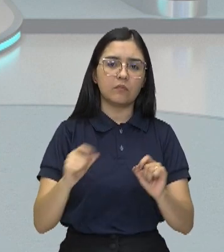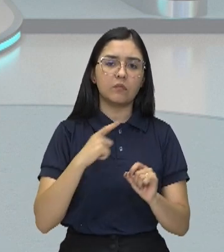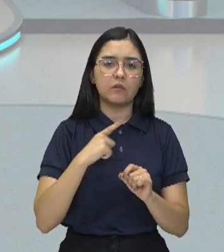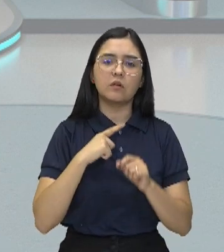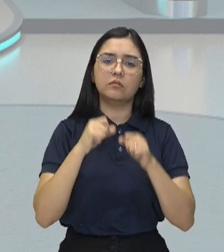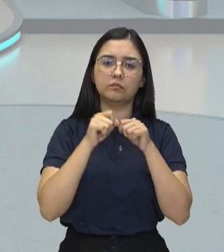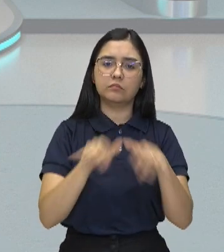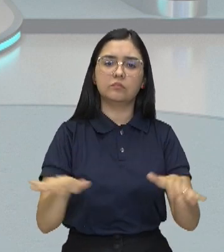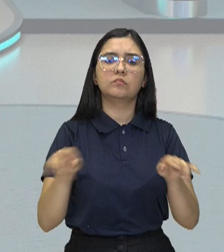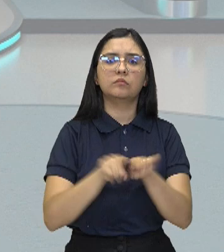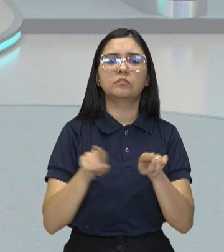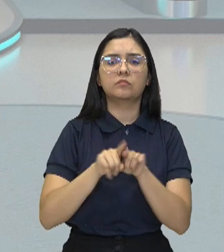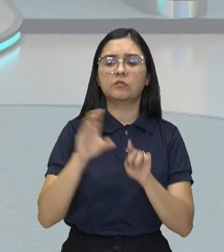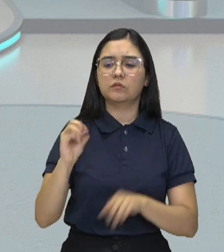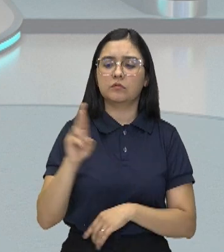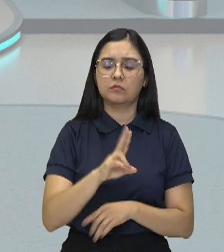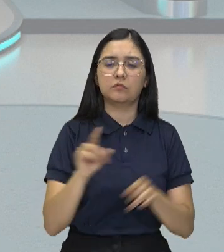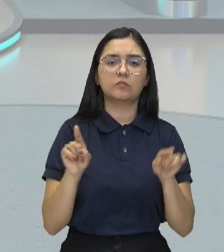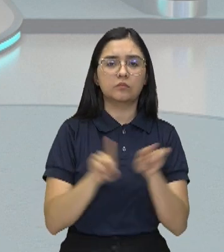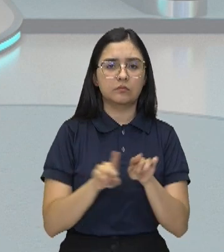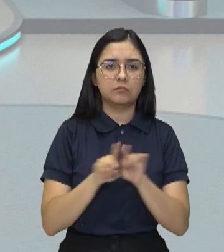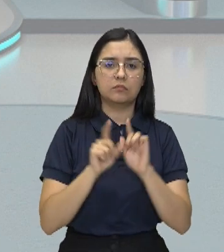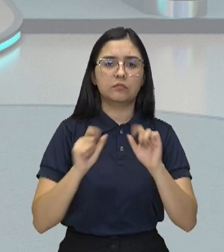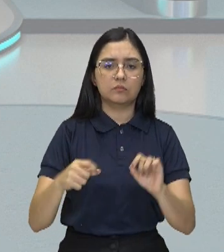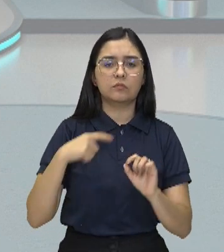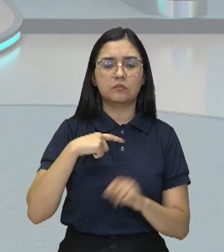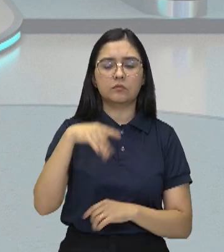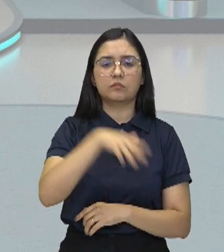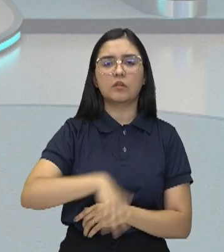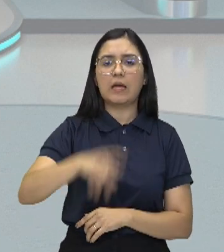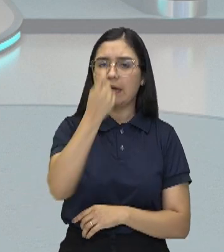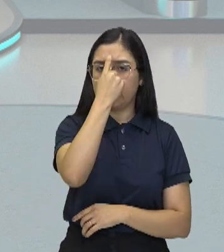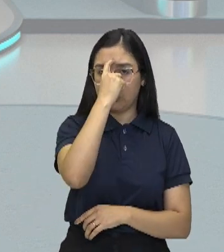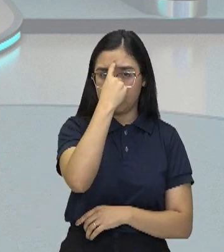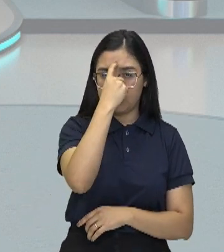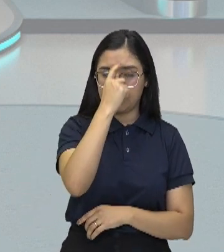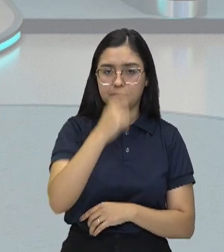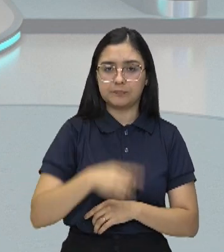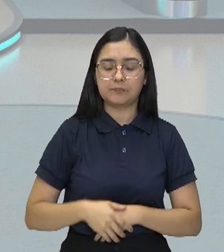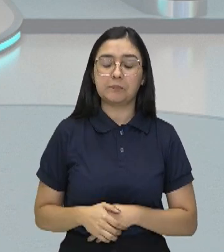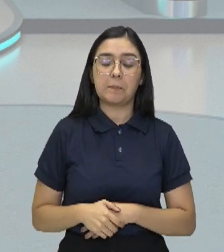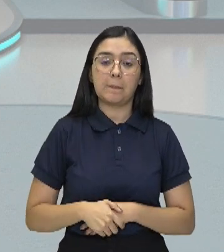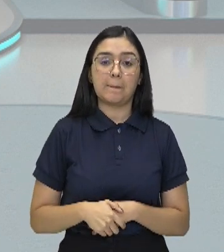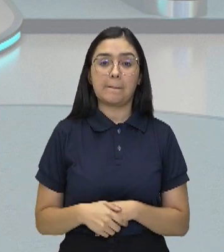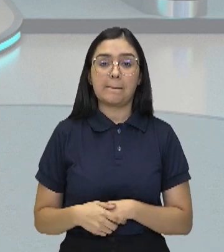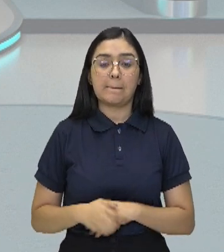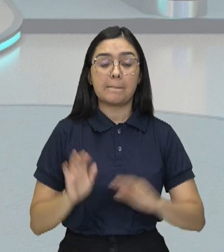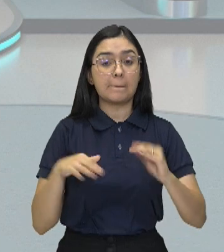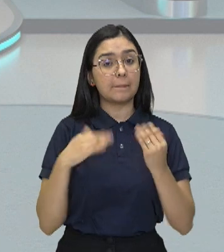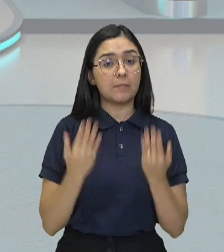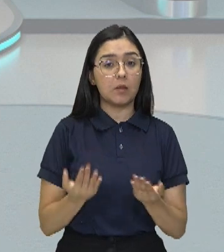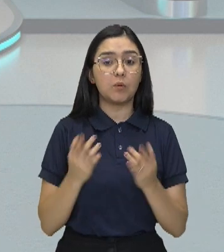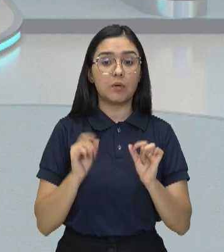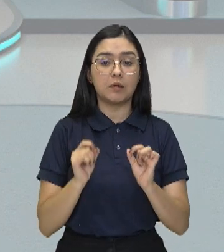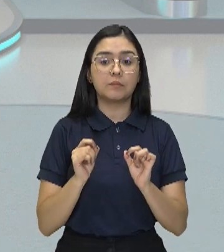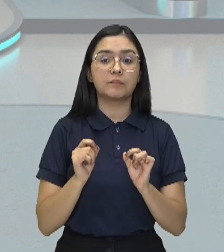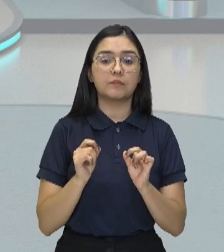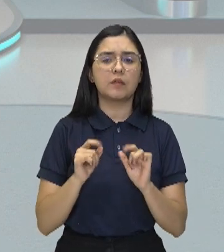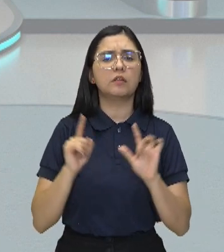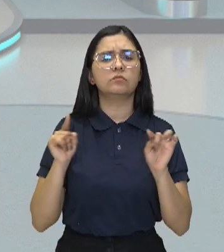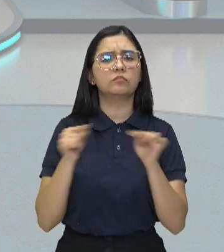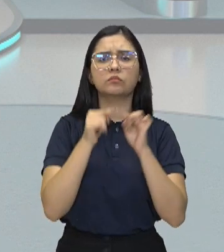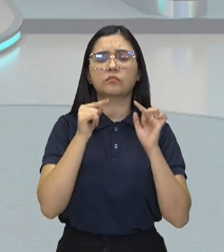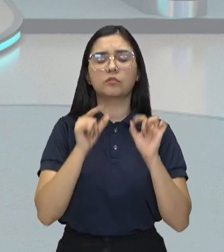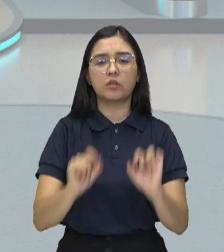parte também do Extremo Oriente, englobando ali a Índia, né? Então eles